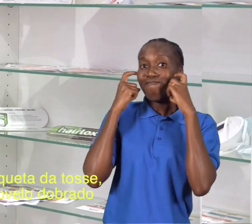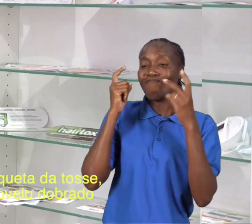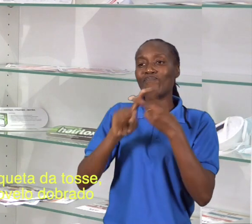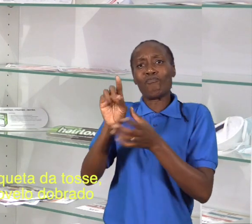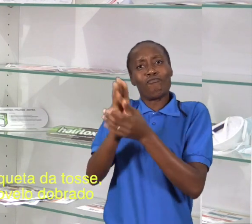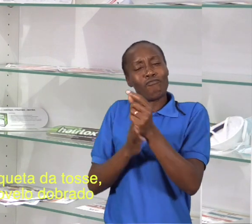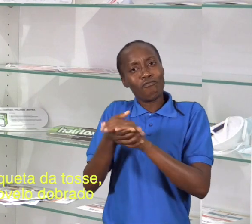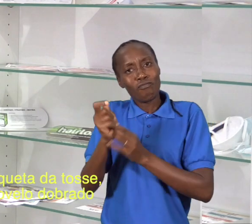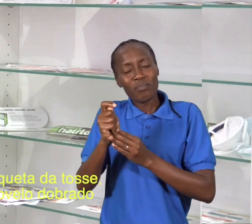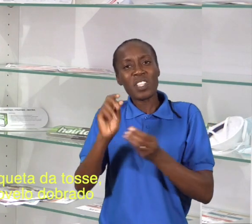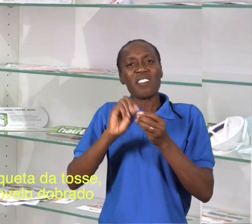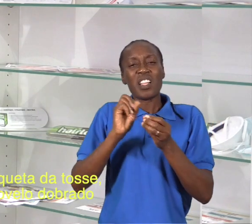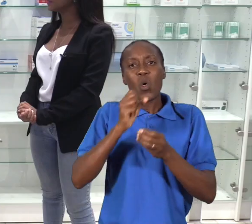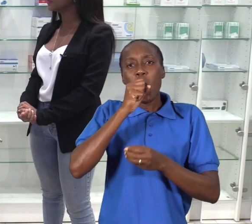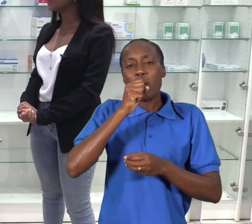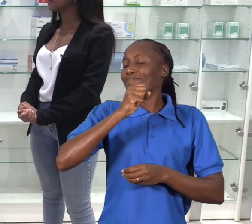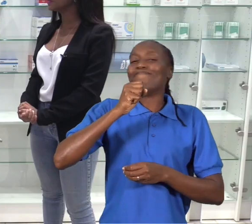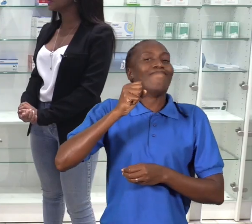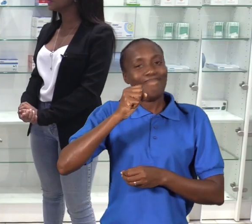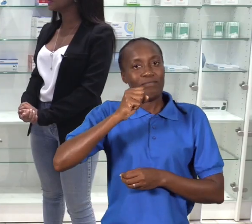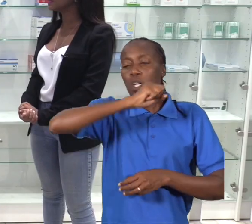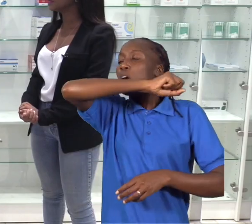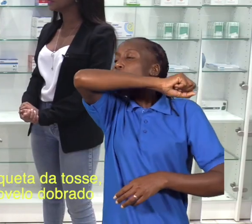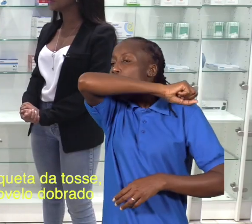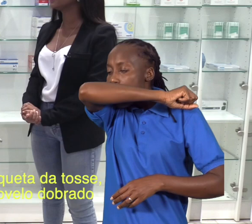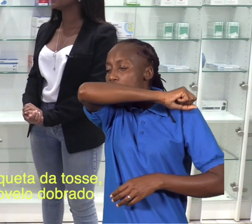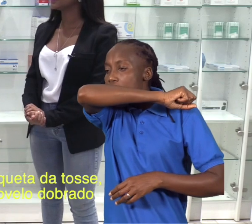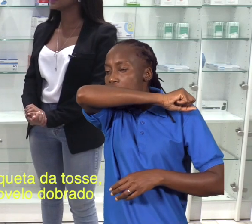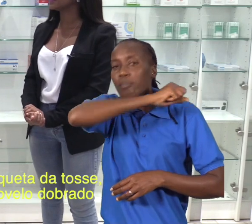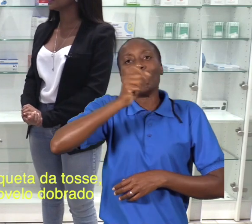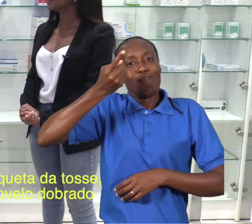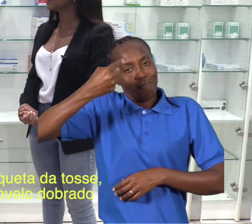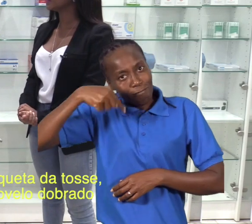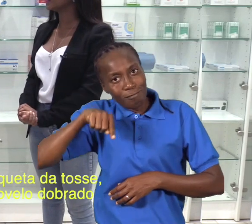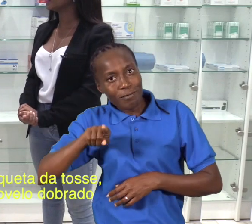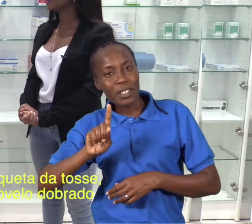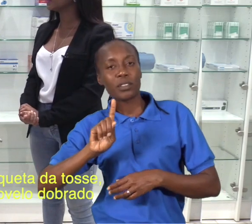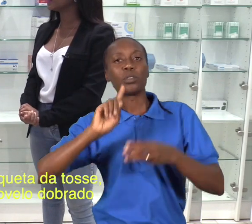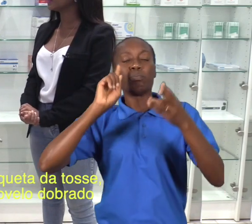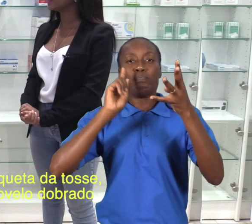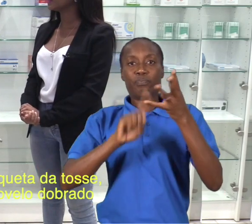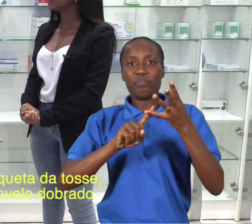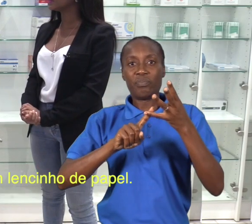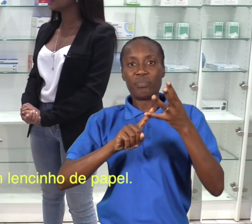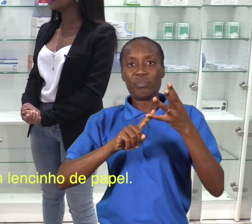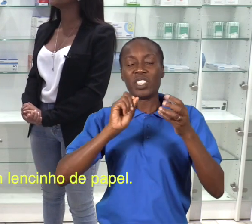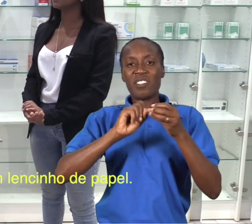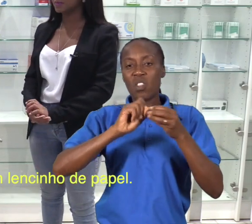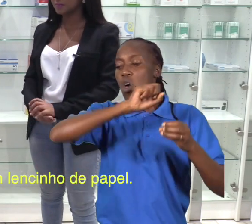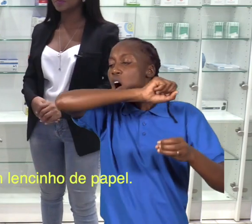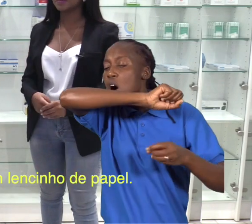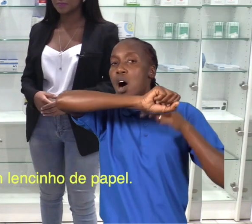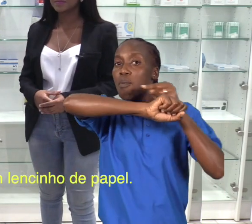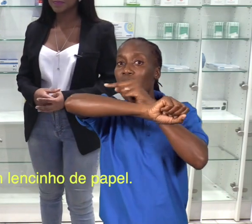Lavagem das mãos, etiqueta da tosse, que é tossir sempre com o cotovelo flexionado, portanto, dobrado